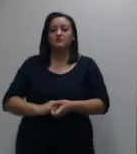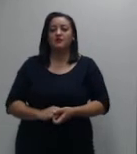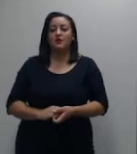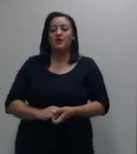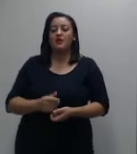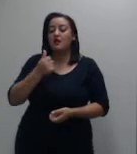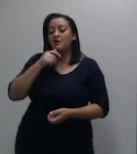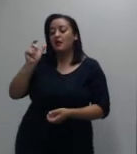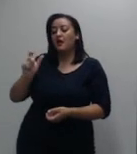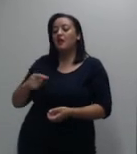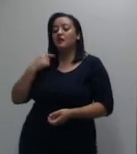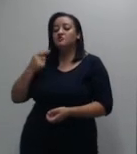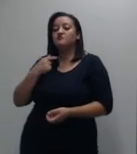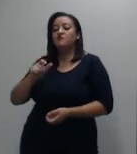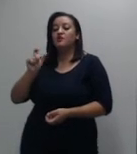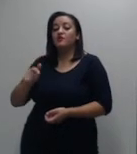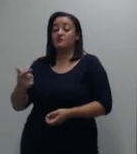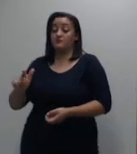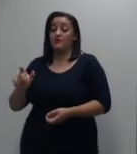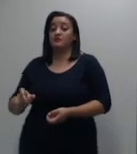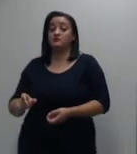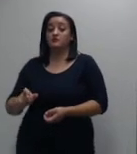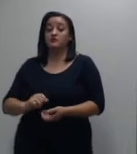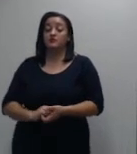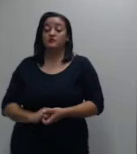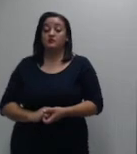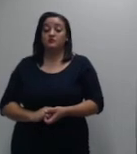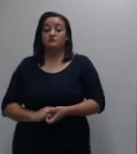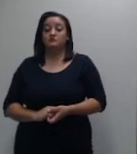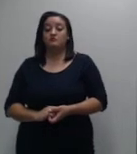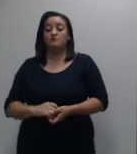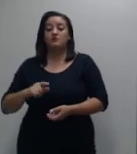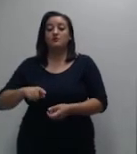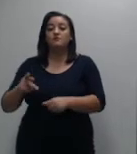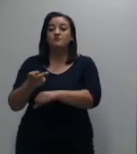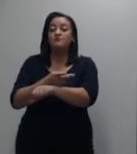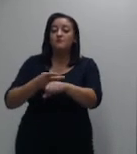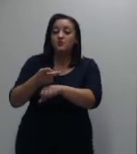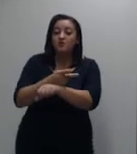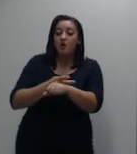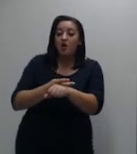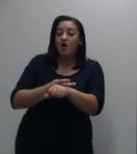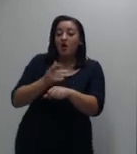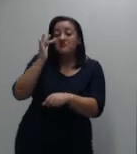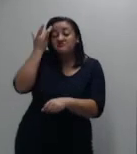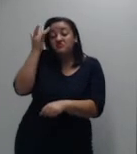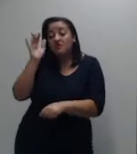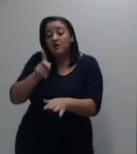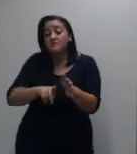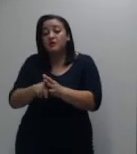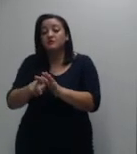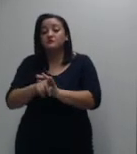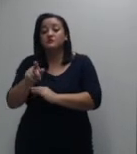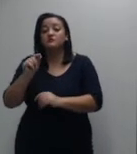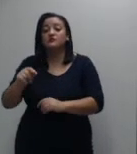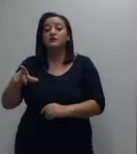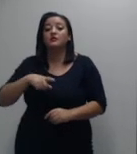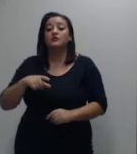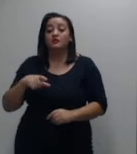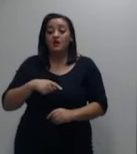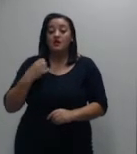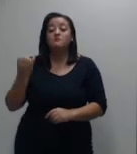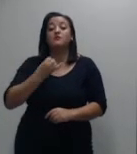advogada da parte embargante ela buscou simplificar uma questão que tem suas nuances